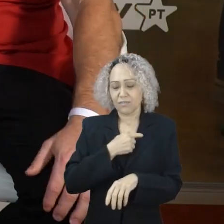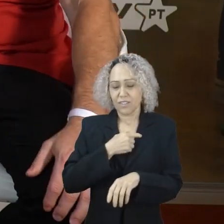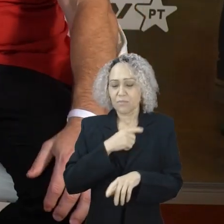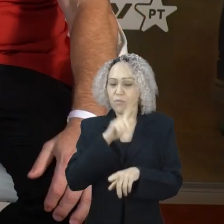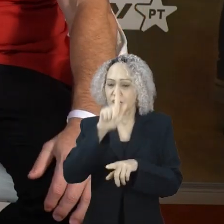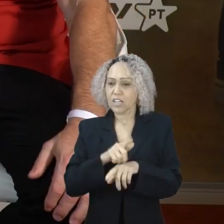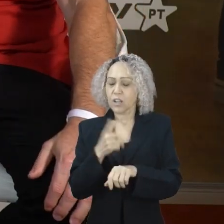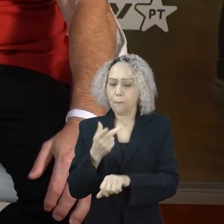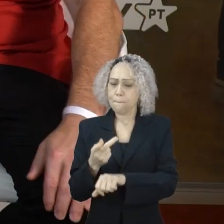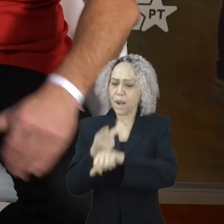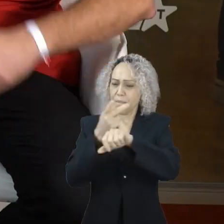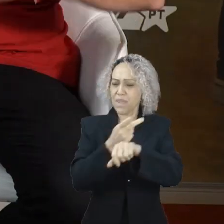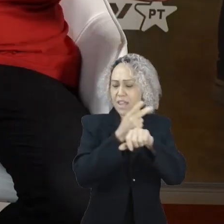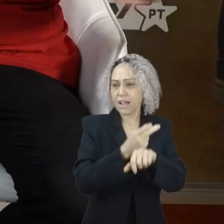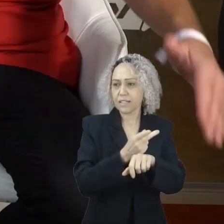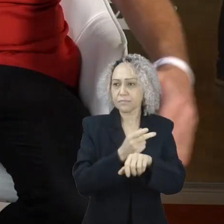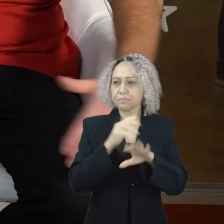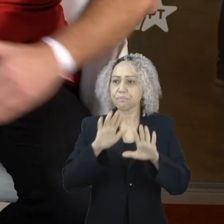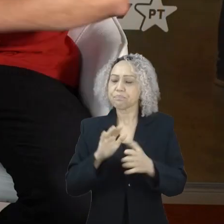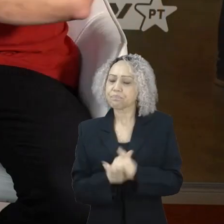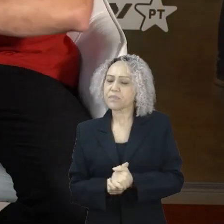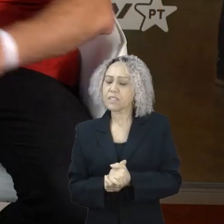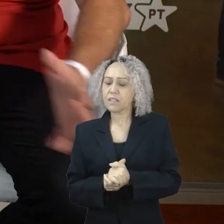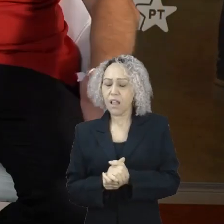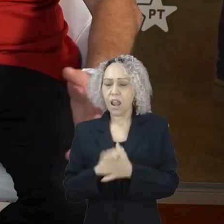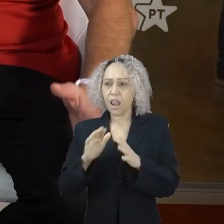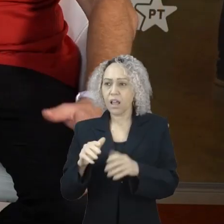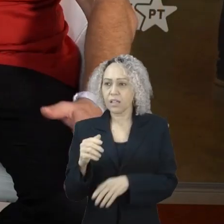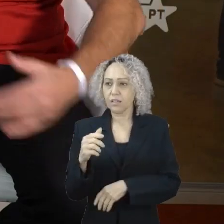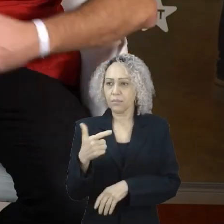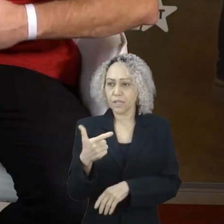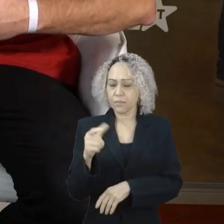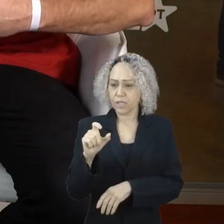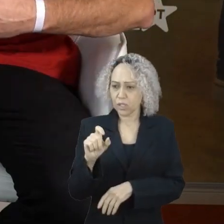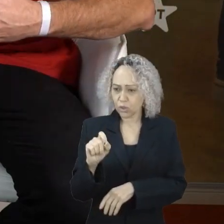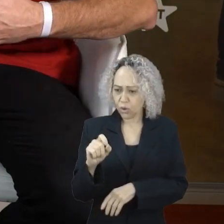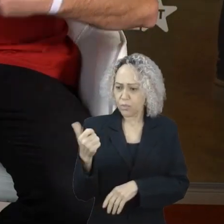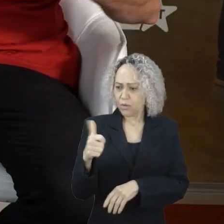primeira vez, em 2011, eu fui para a Comissão de Educação e eu estou lá até agora.